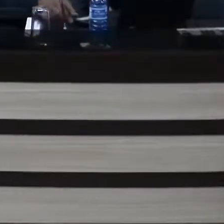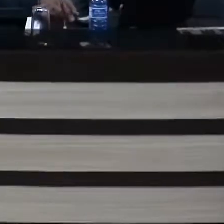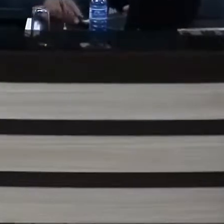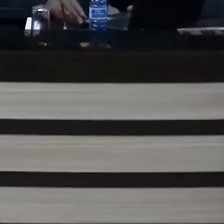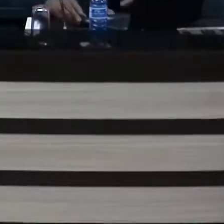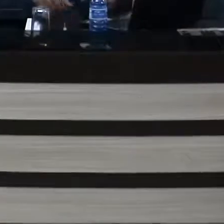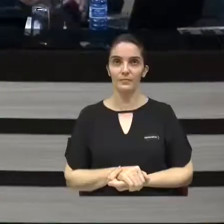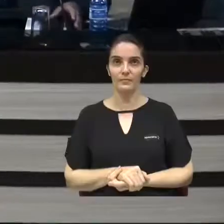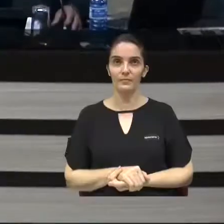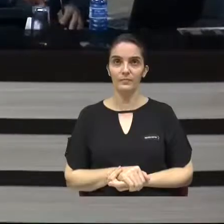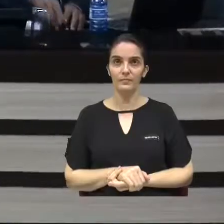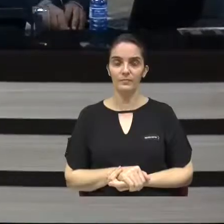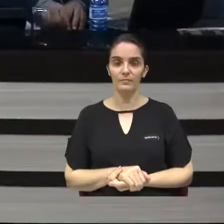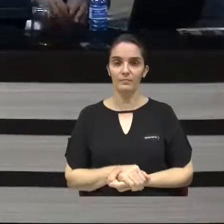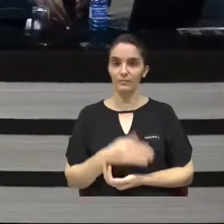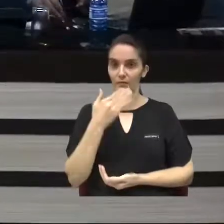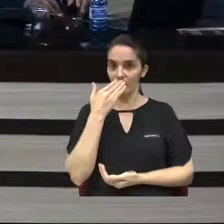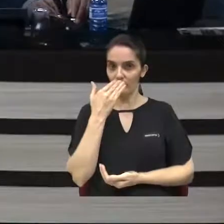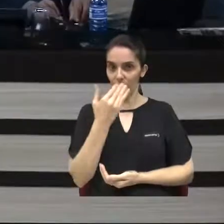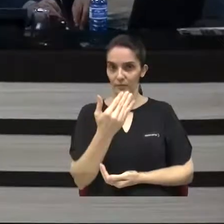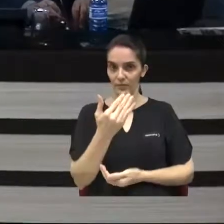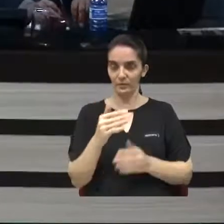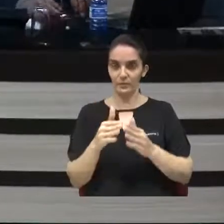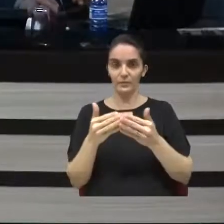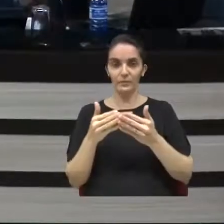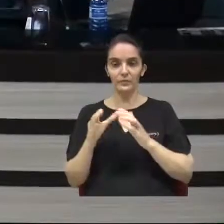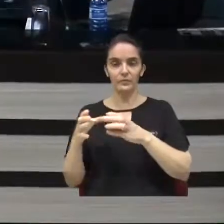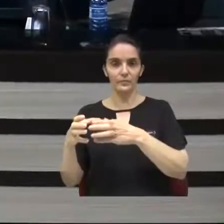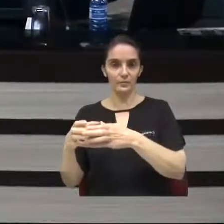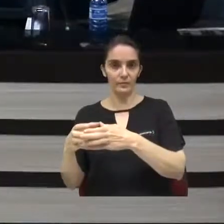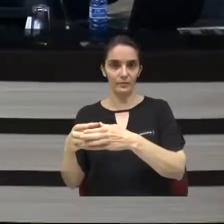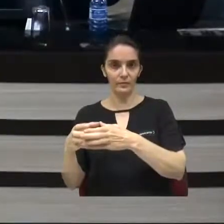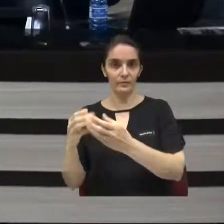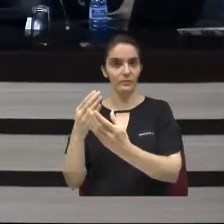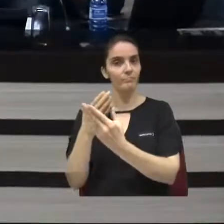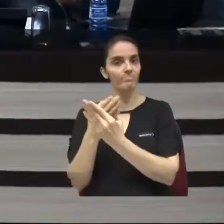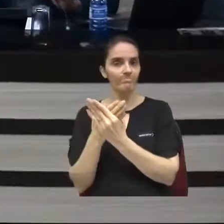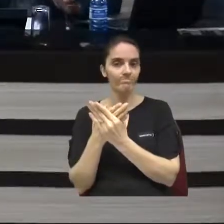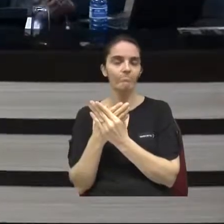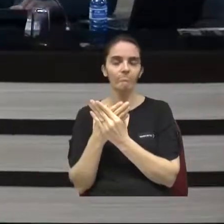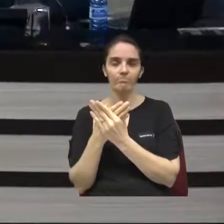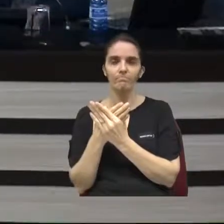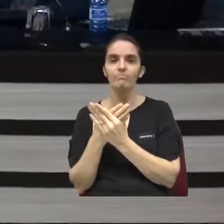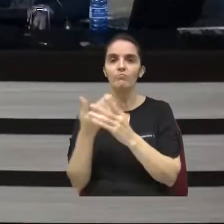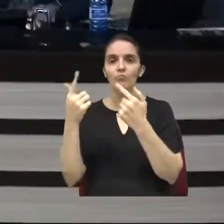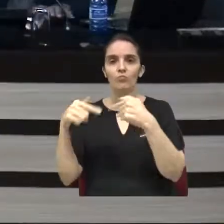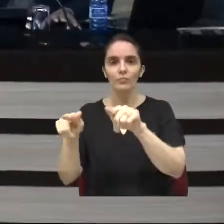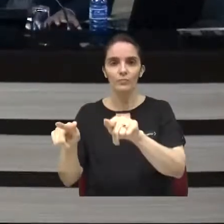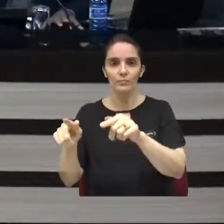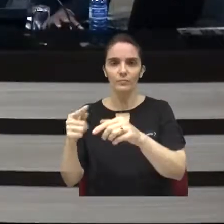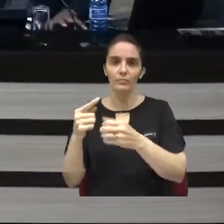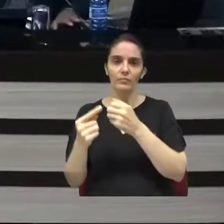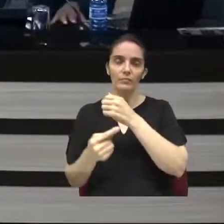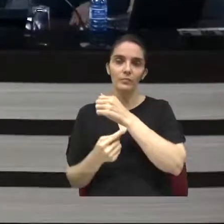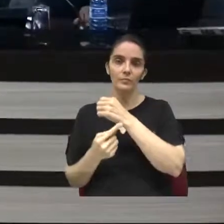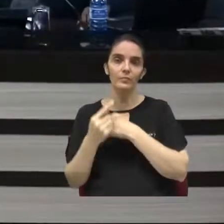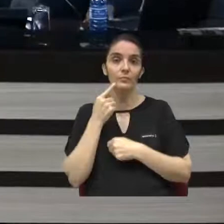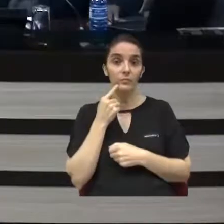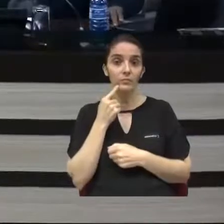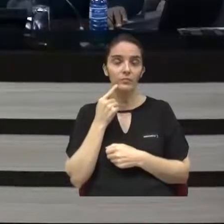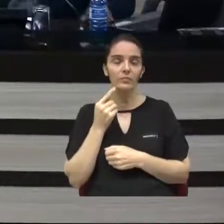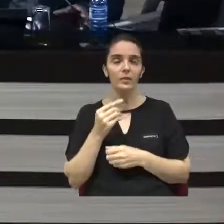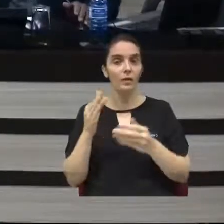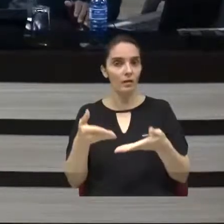Essa casa recebeu um pedido de uma comissão processante contra o vereador Cleiton Silva, mas antes